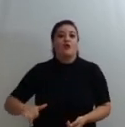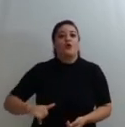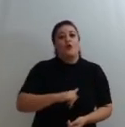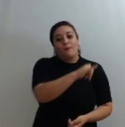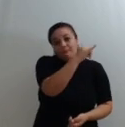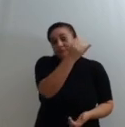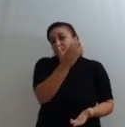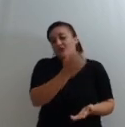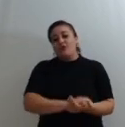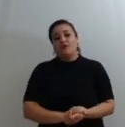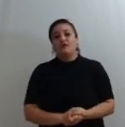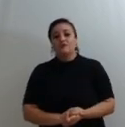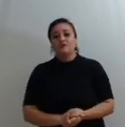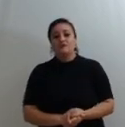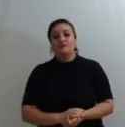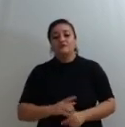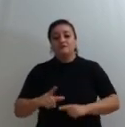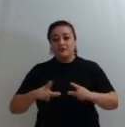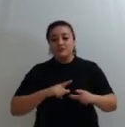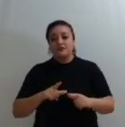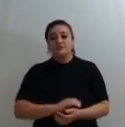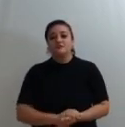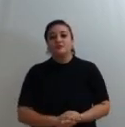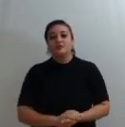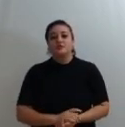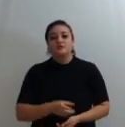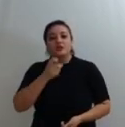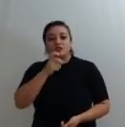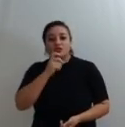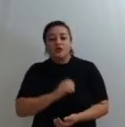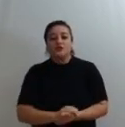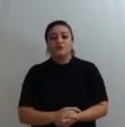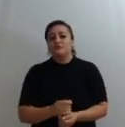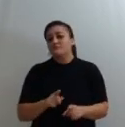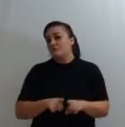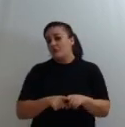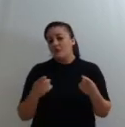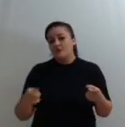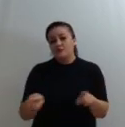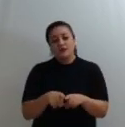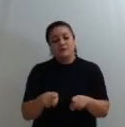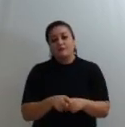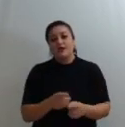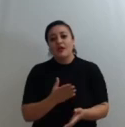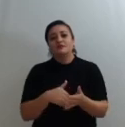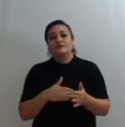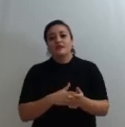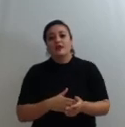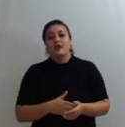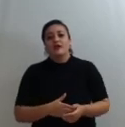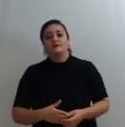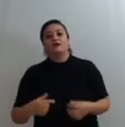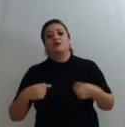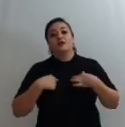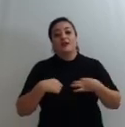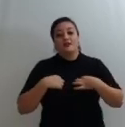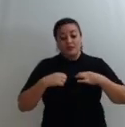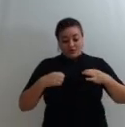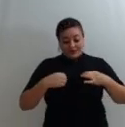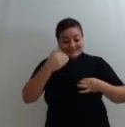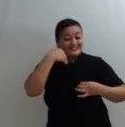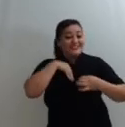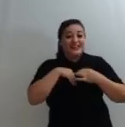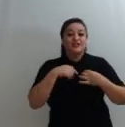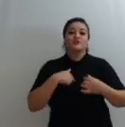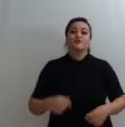né, da droga, ou mesmo aquele que carrega no seu corpo, e já há comprovação de que o fez